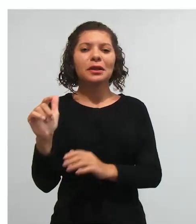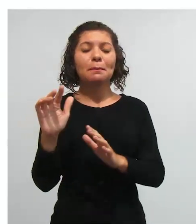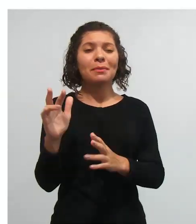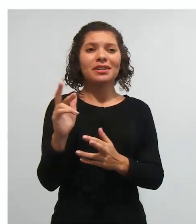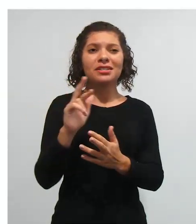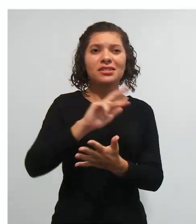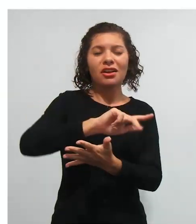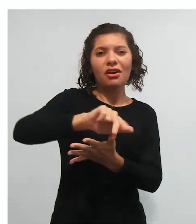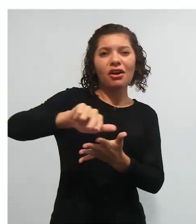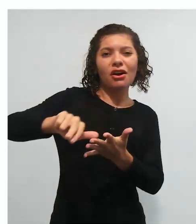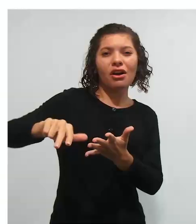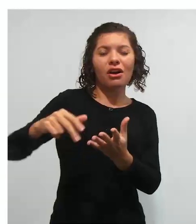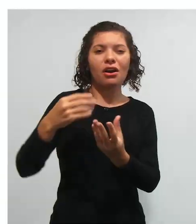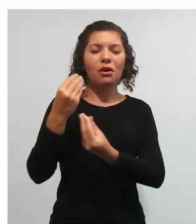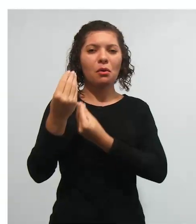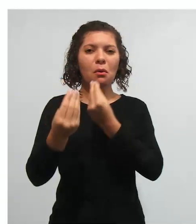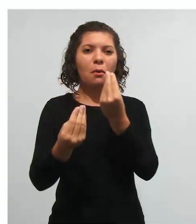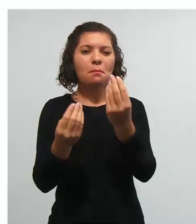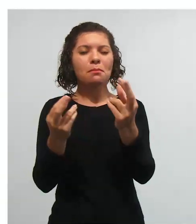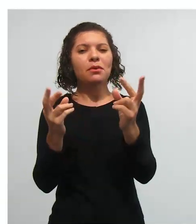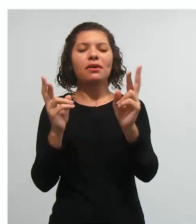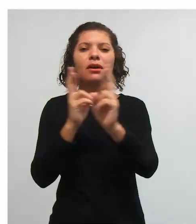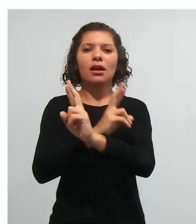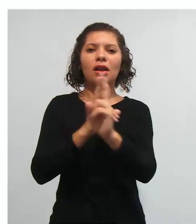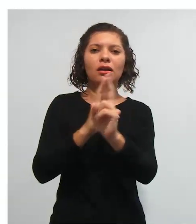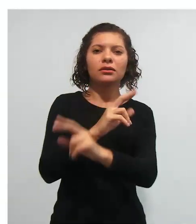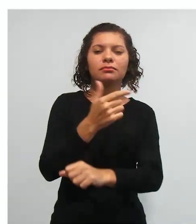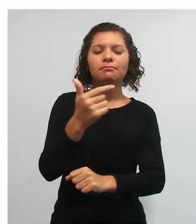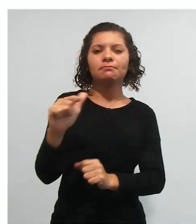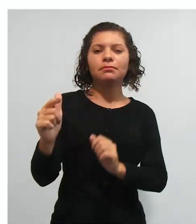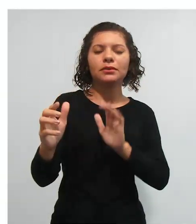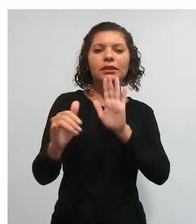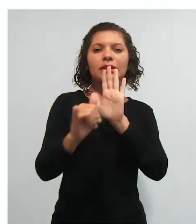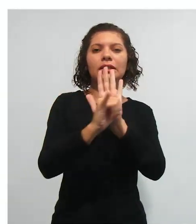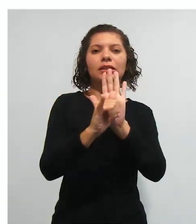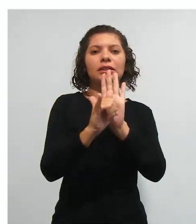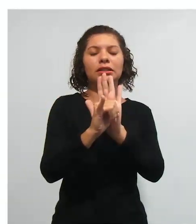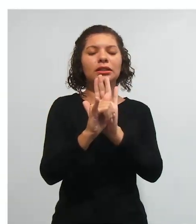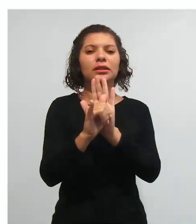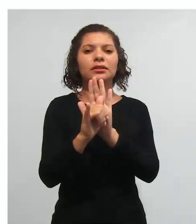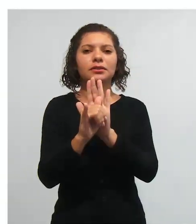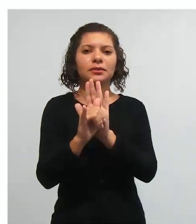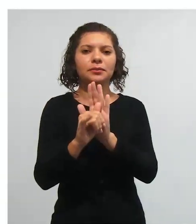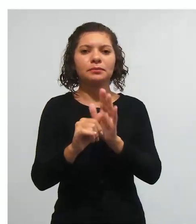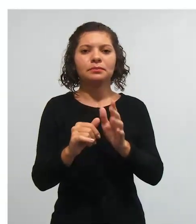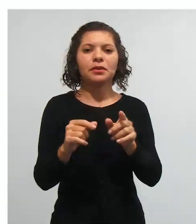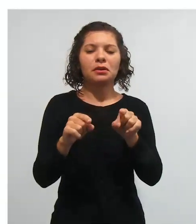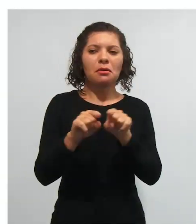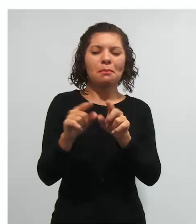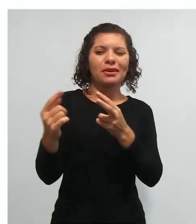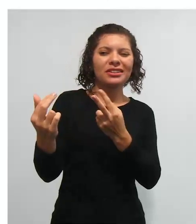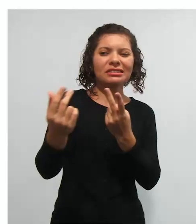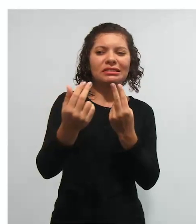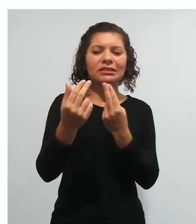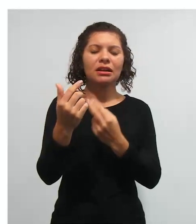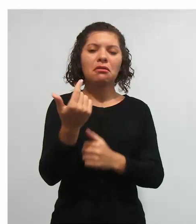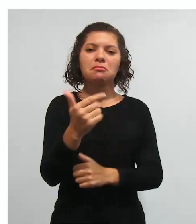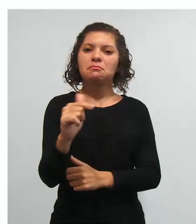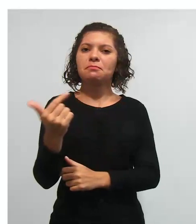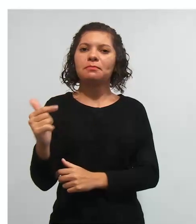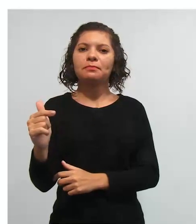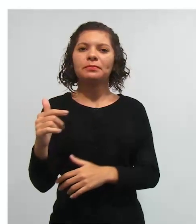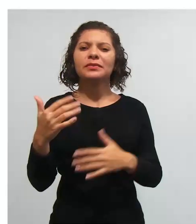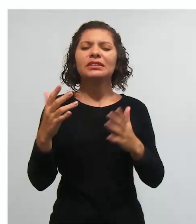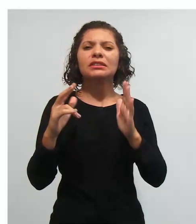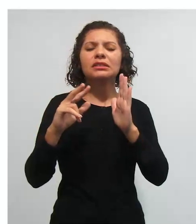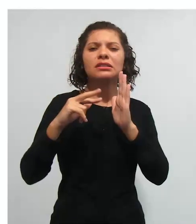absolutamente diferente em relação sem relação alguma com a identidade ou com a mesmidade vem